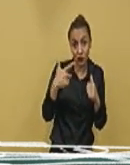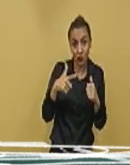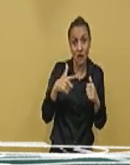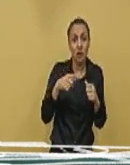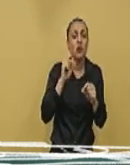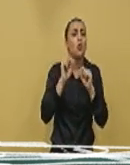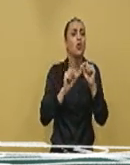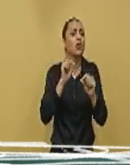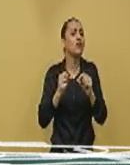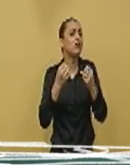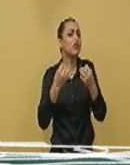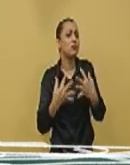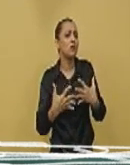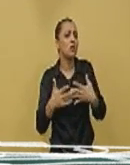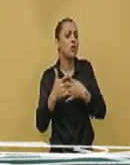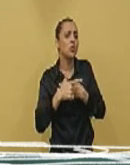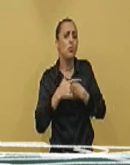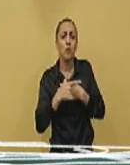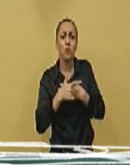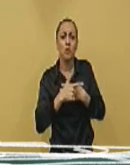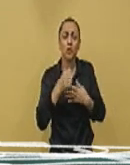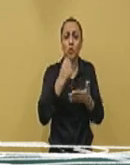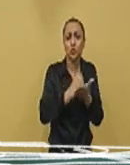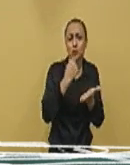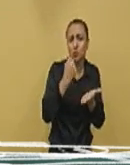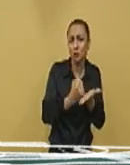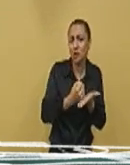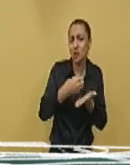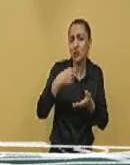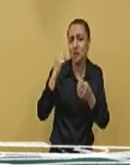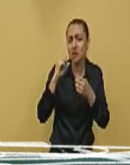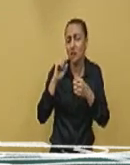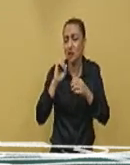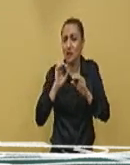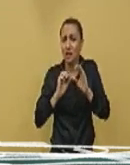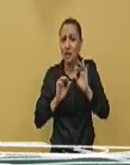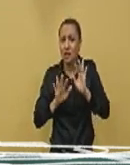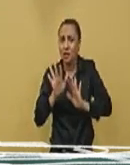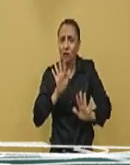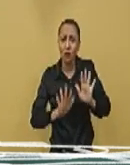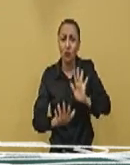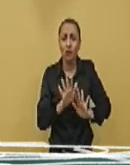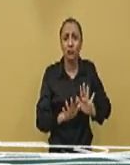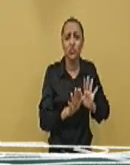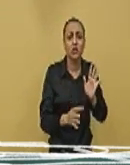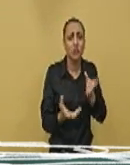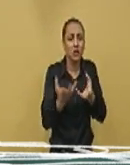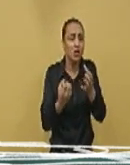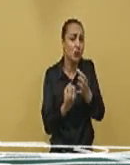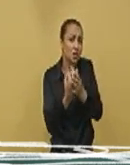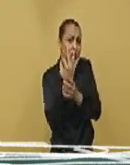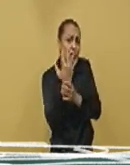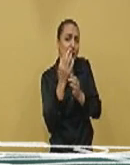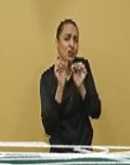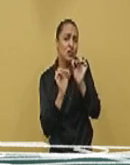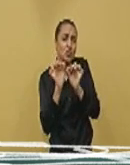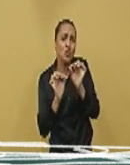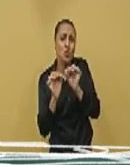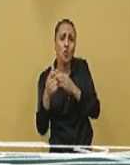tem a dizer? Existem papéis circulando com documentos que supostamente corroboram e queríamos uma explicação, se possível. Claro,